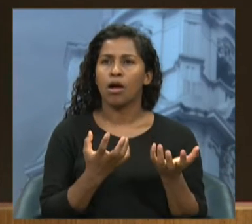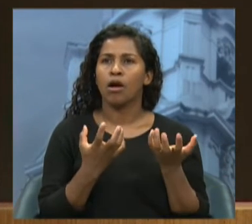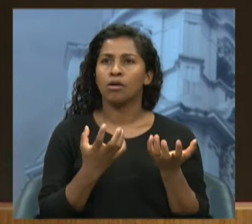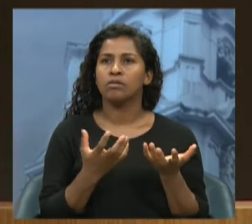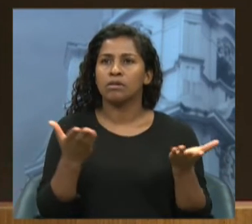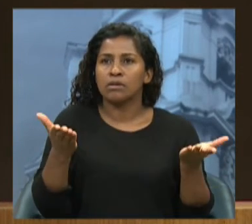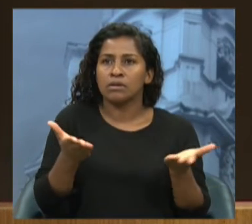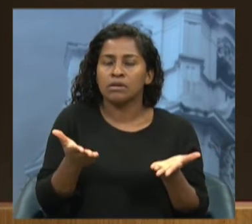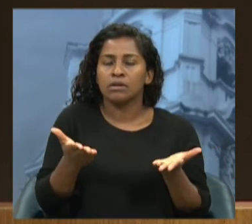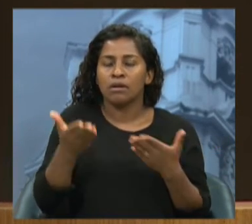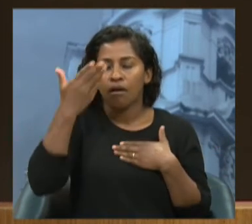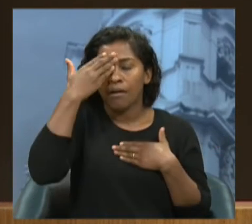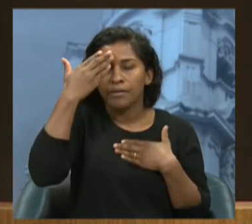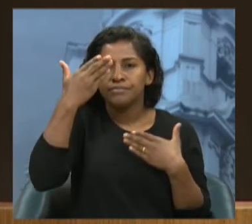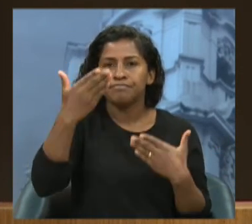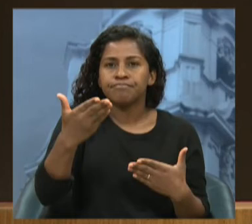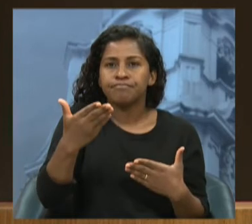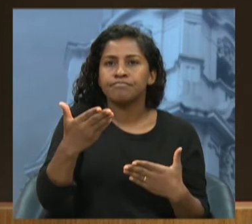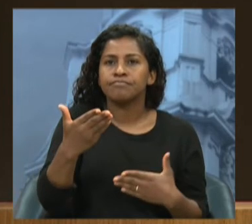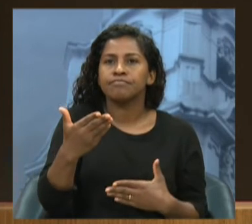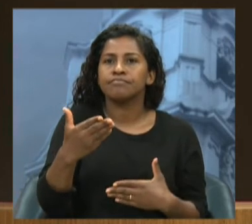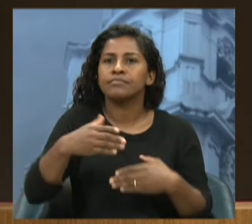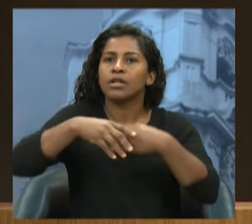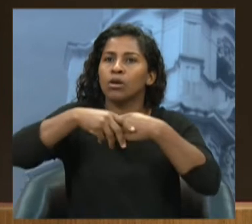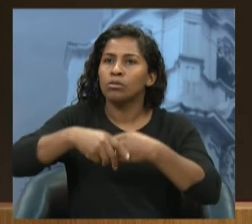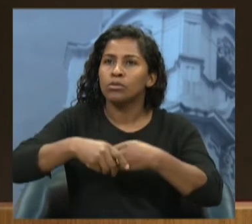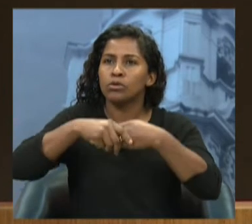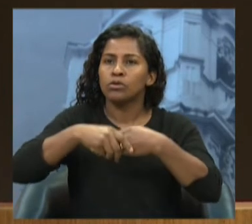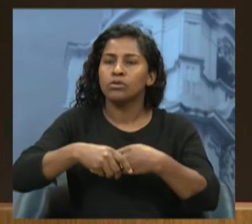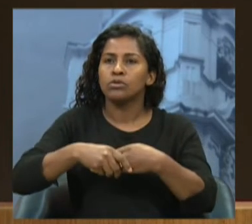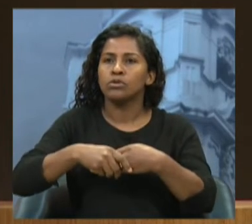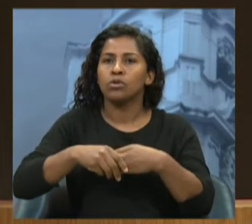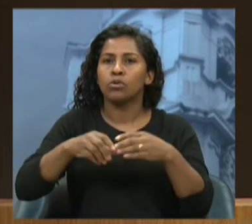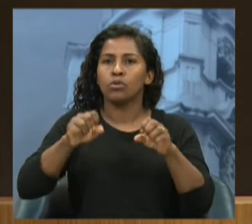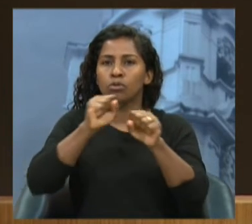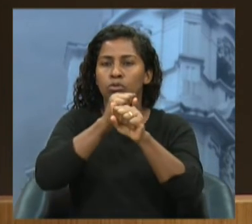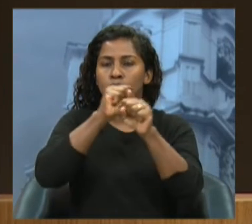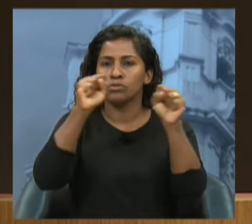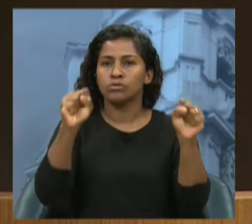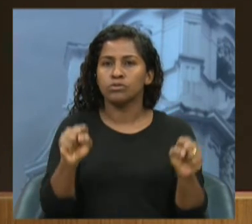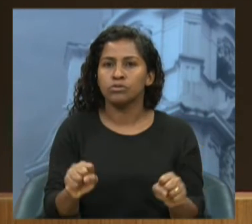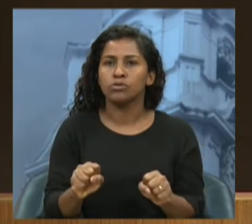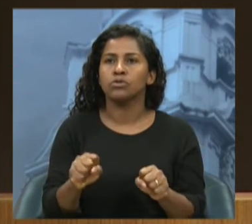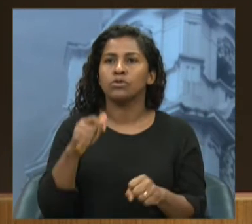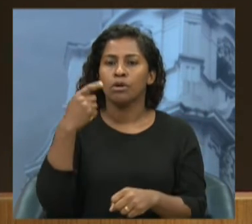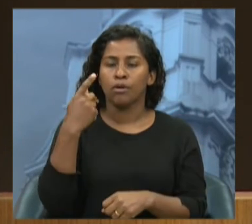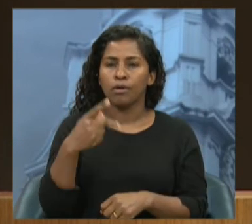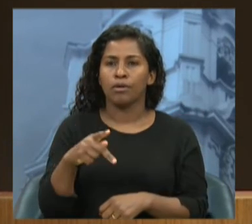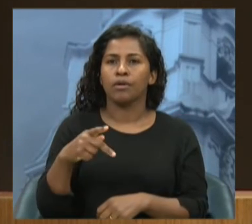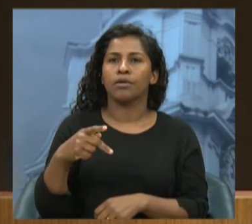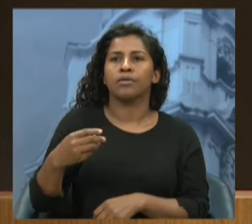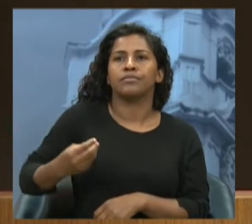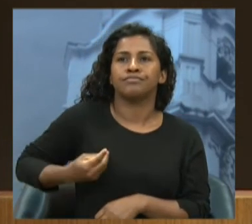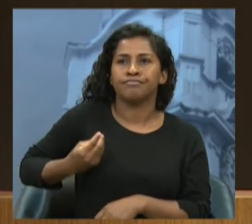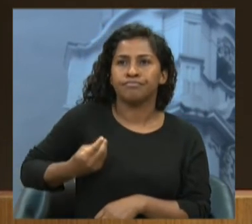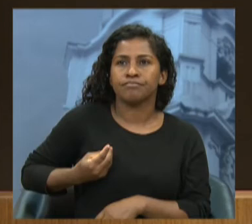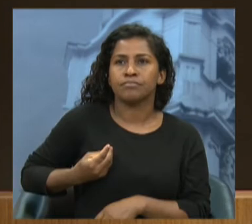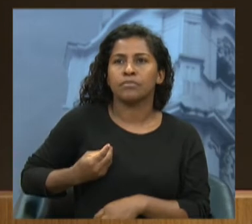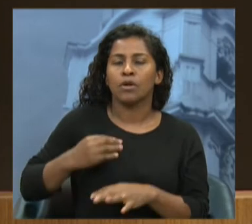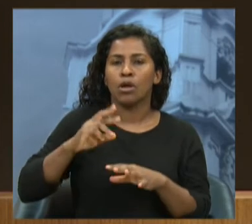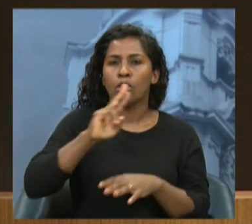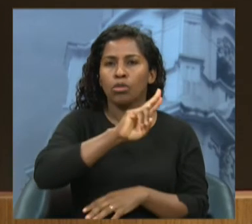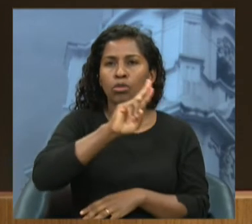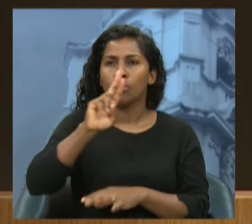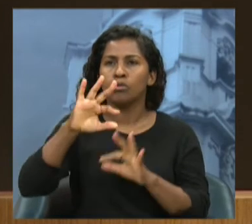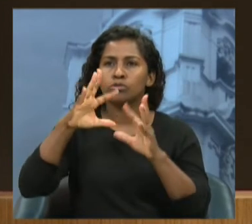aqui agradecer e fazer um cumprimento ao conjunto dos servidores e servidoras aqui presentes e, em nome de